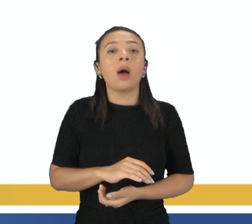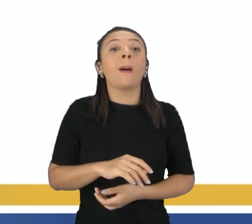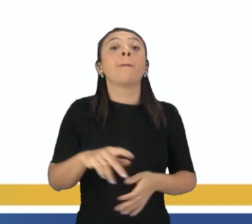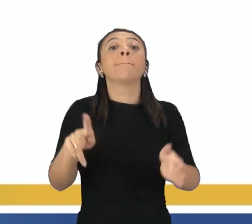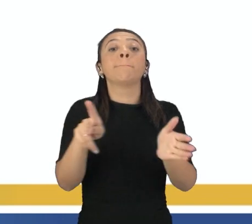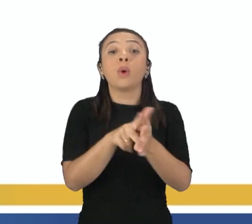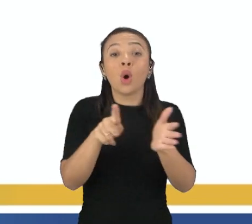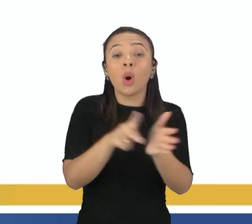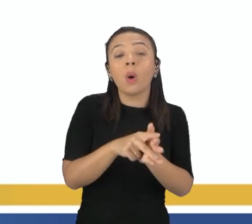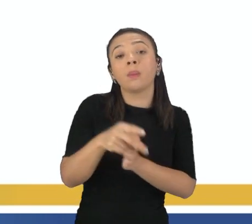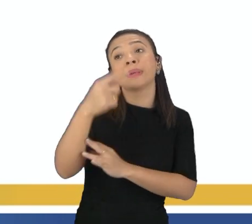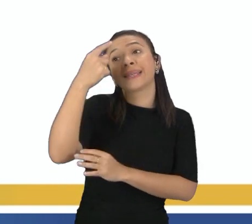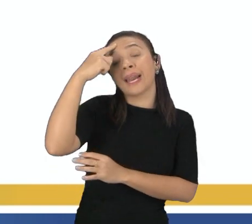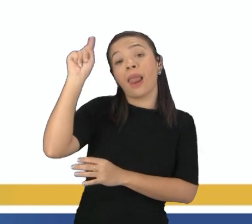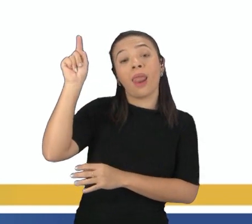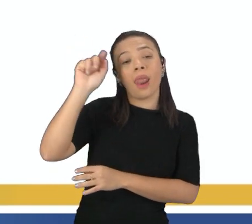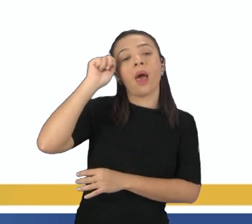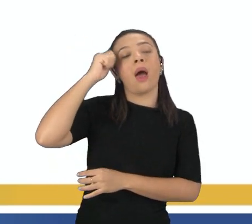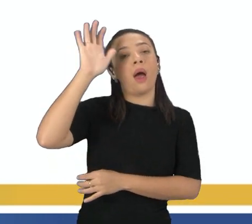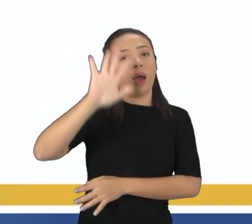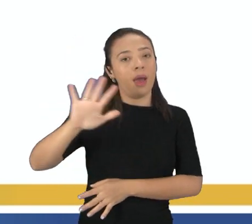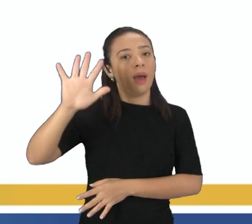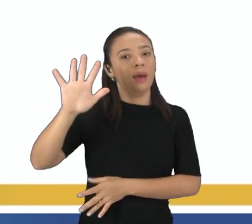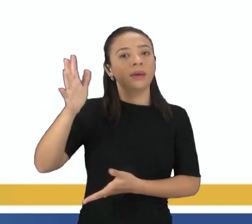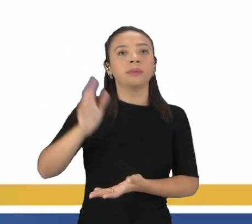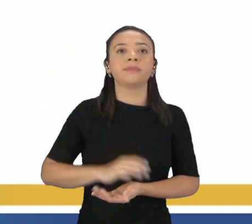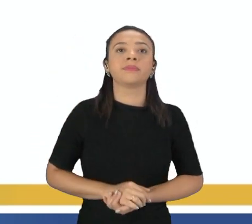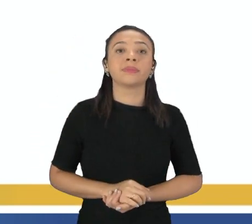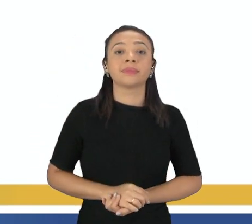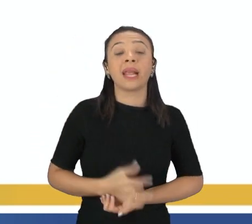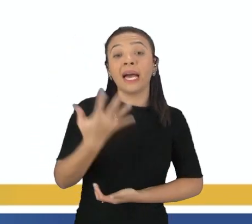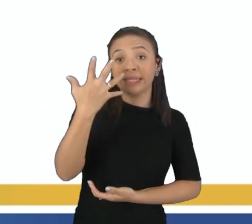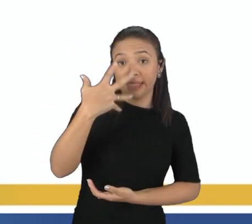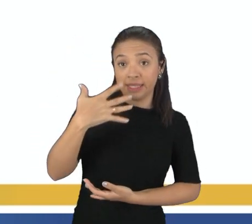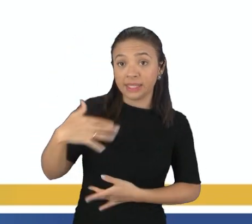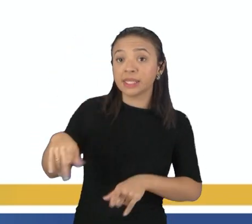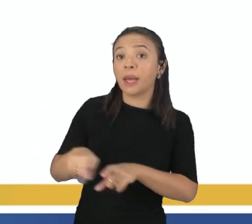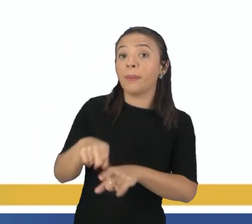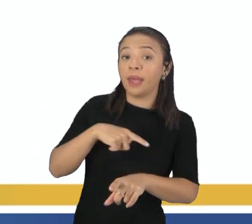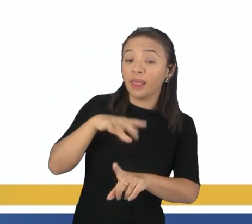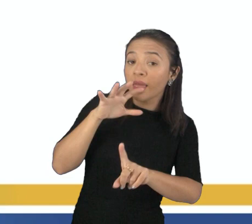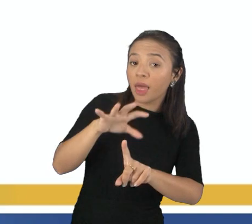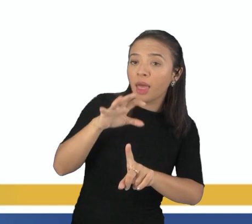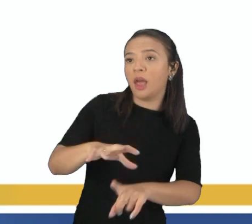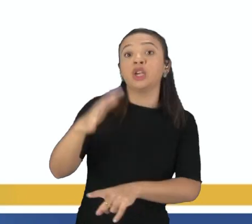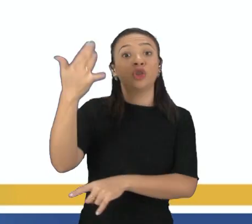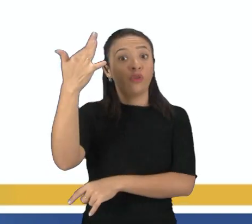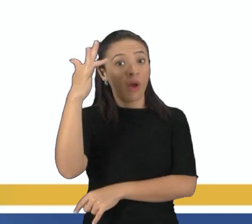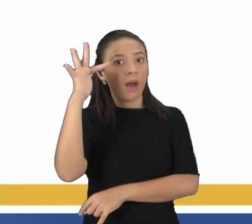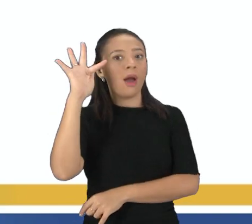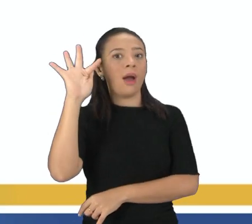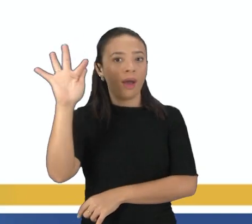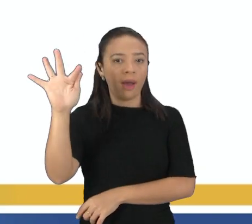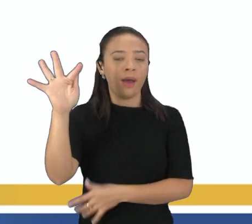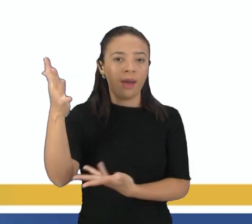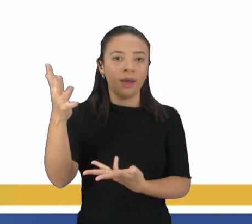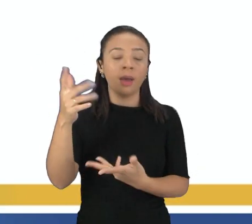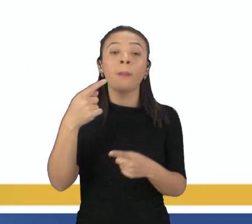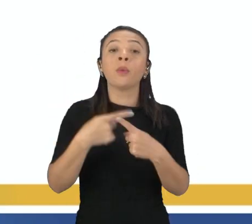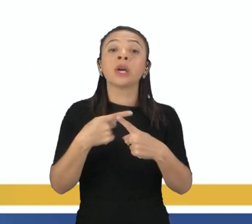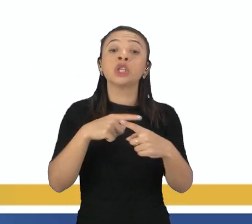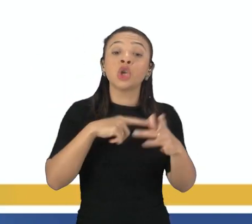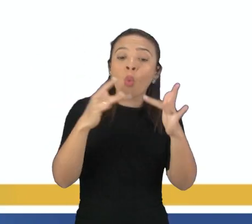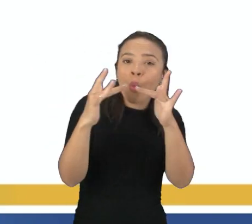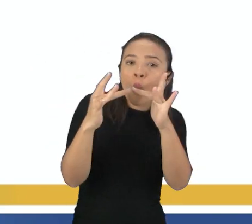tradicionalmente africanas. As crianças africanas também sofreram influências de Paris e Londres pelo seu contato com